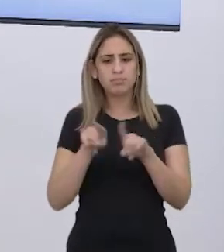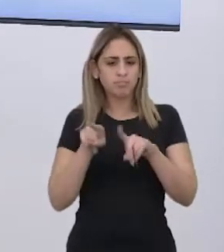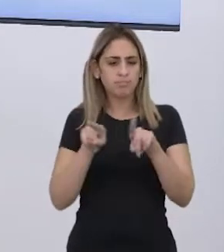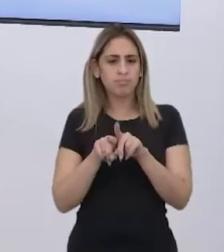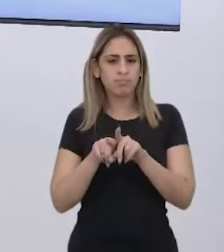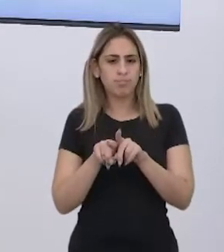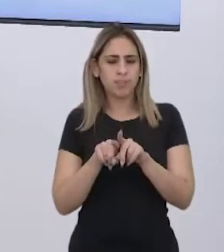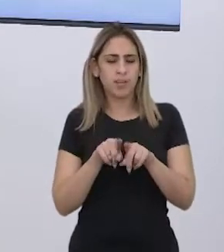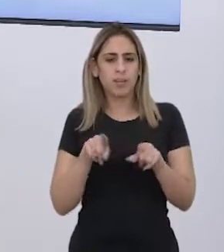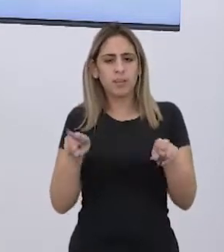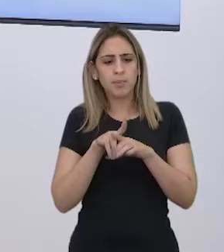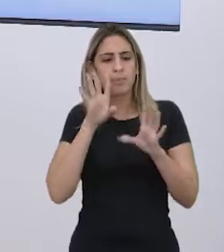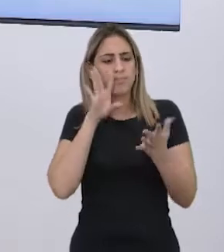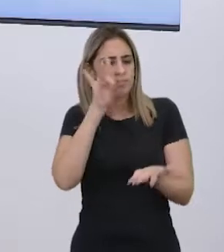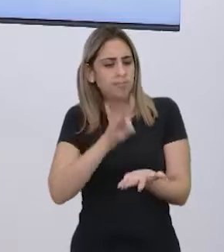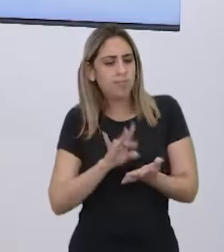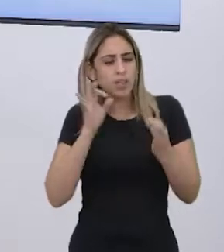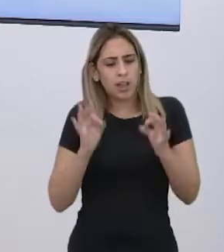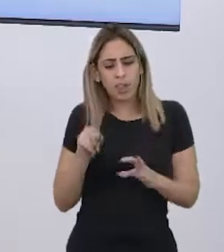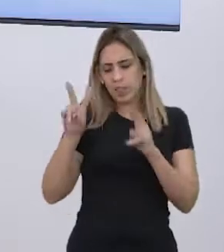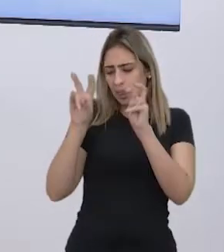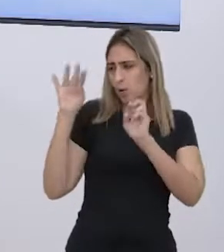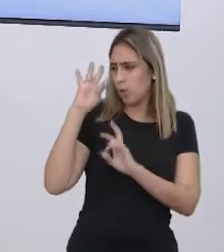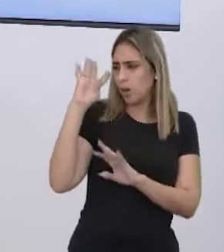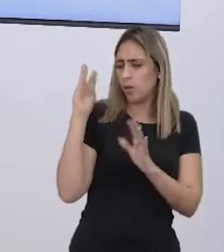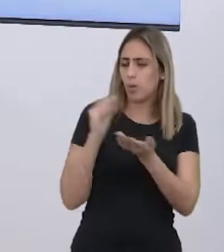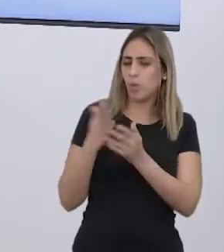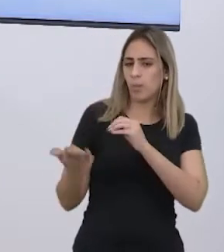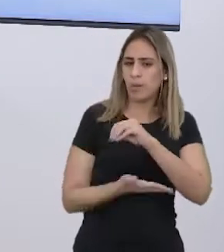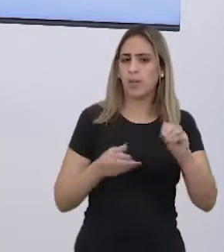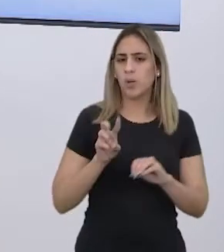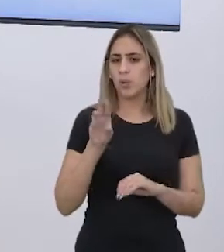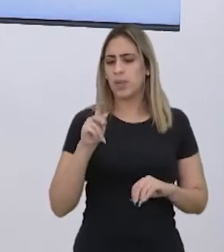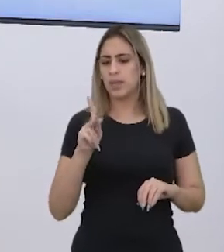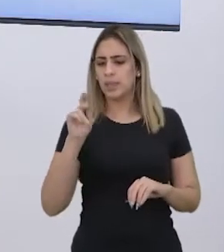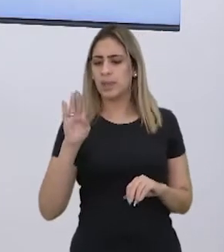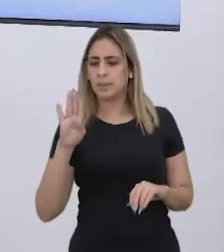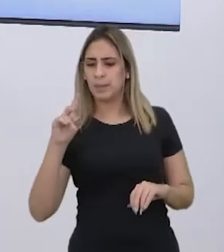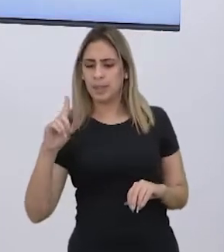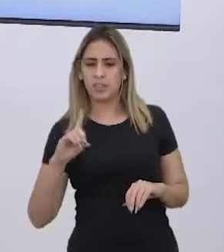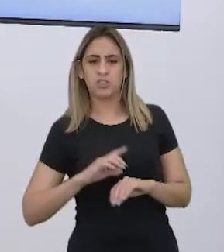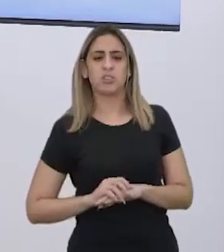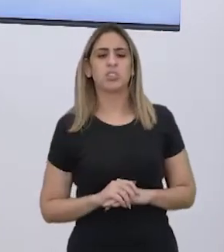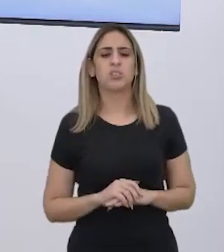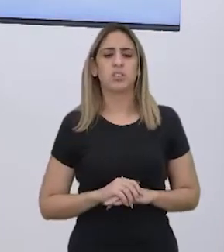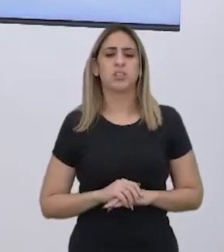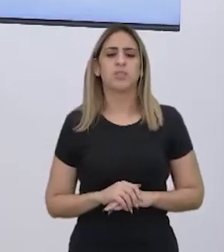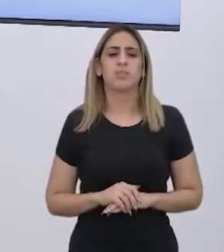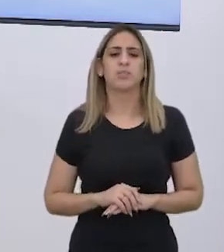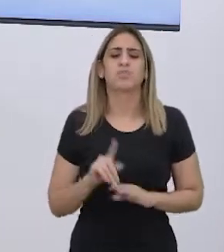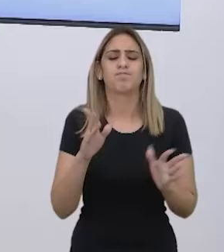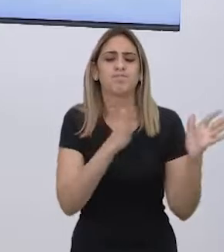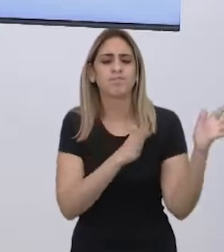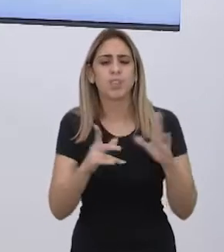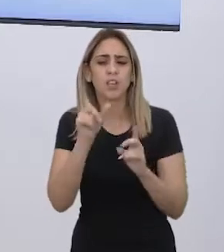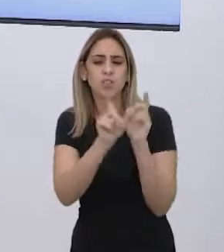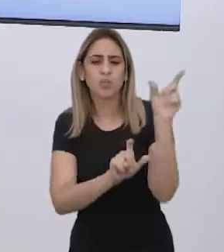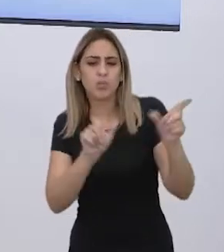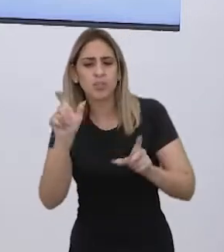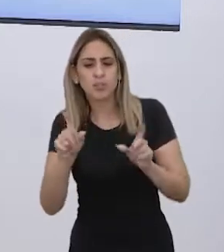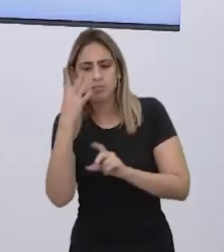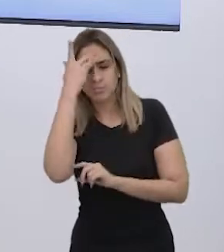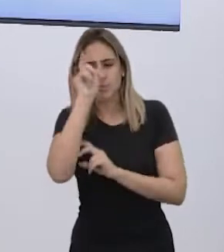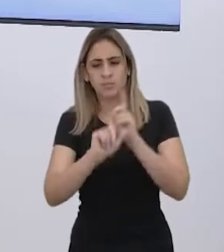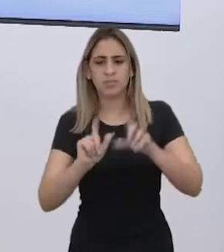Beck, a gente veio confirmando essa teoria, né, com base em Ulrich Beck, desse processo de individualização do